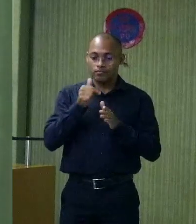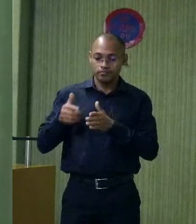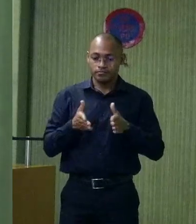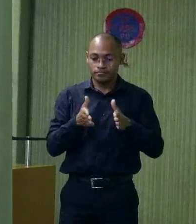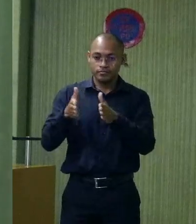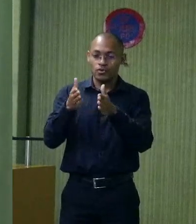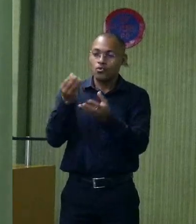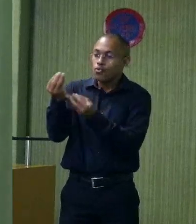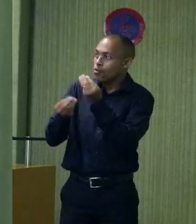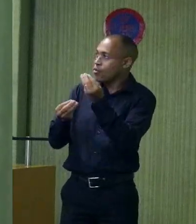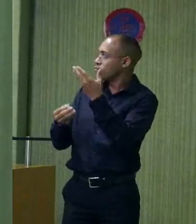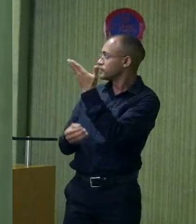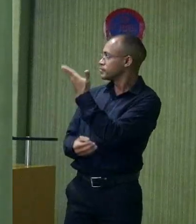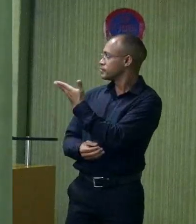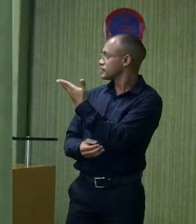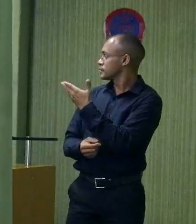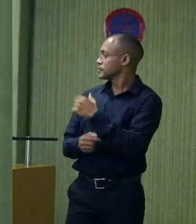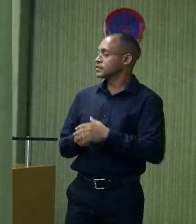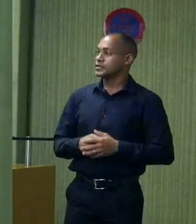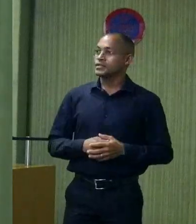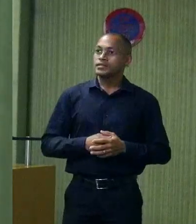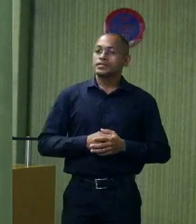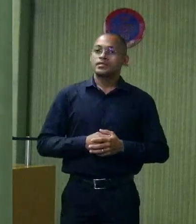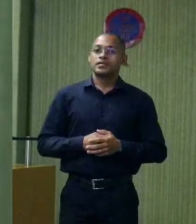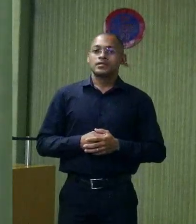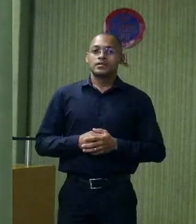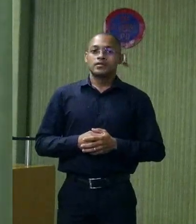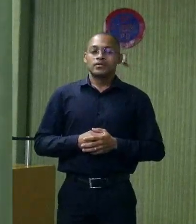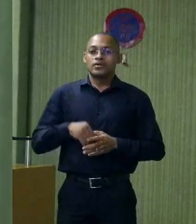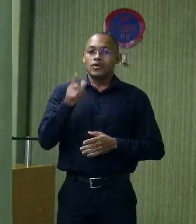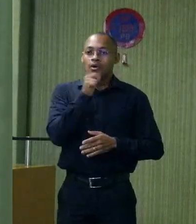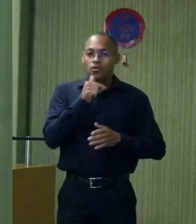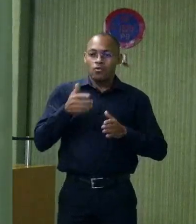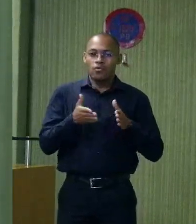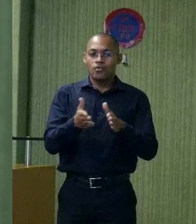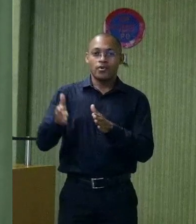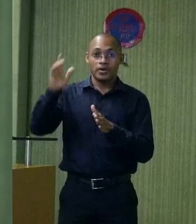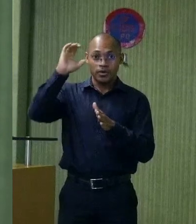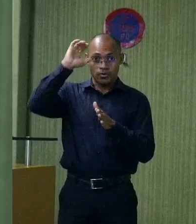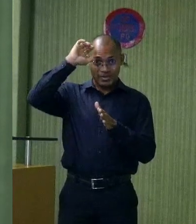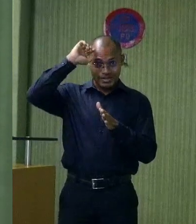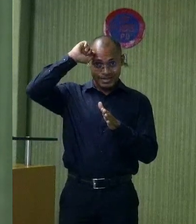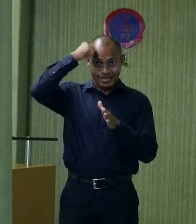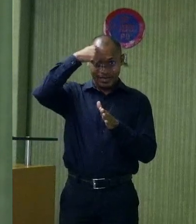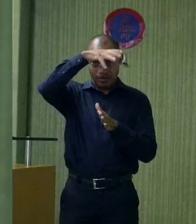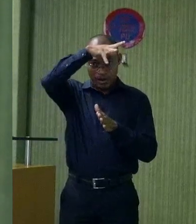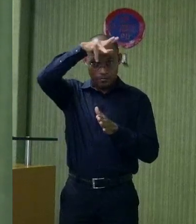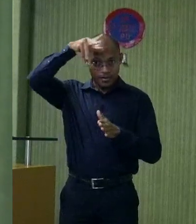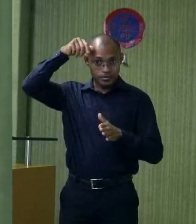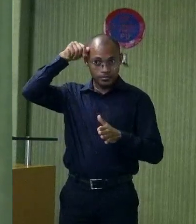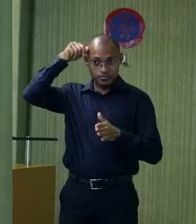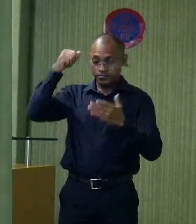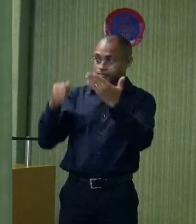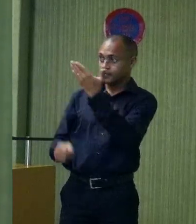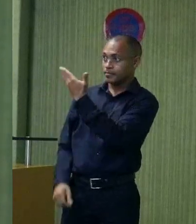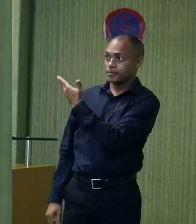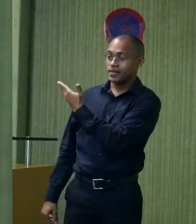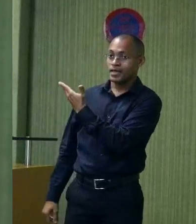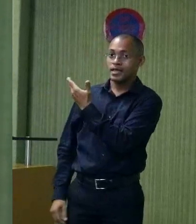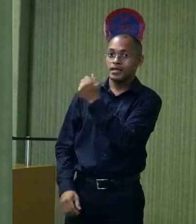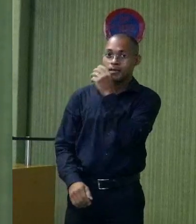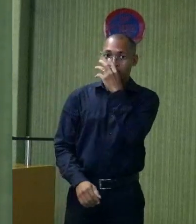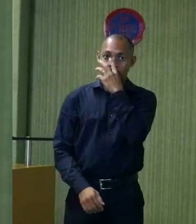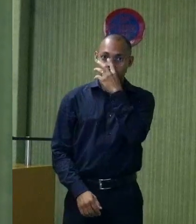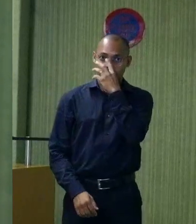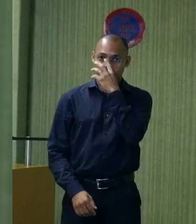ele está como ele está ficando o rio Rio Negro Rio Amazonas isso é um pouco da